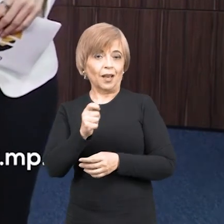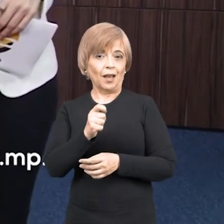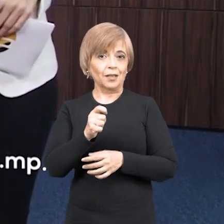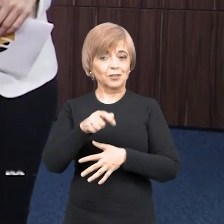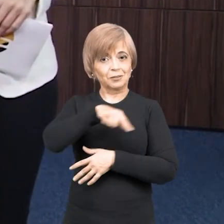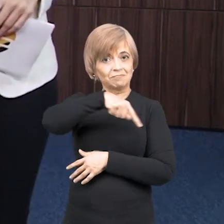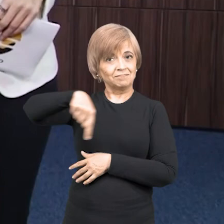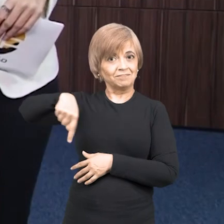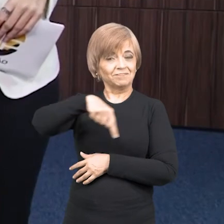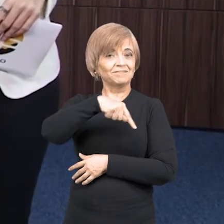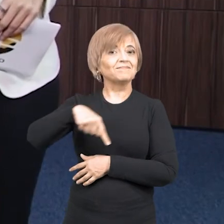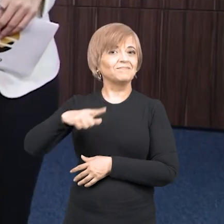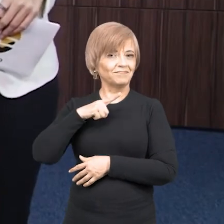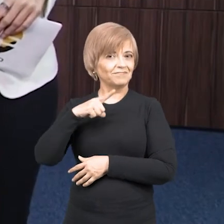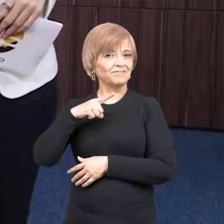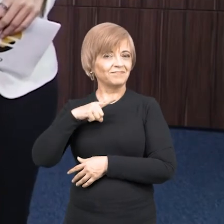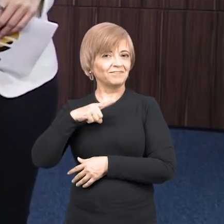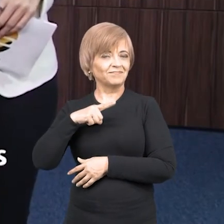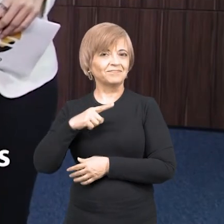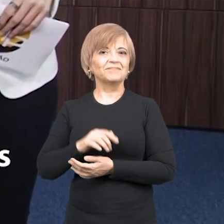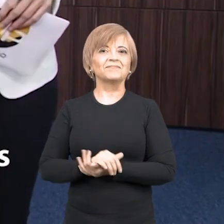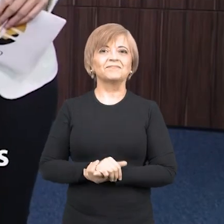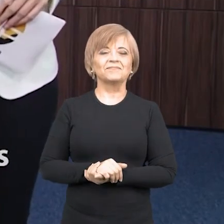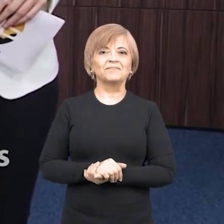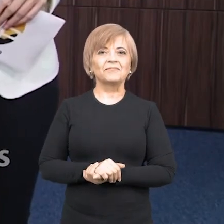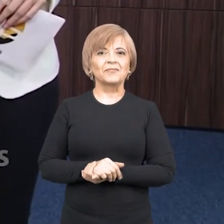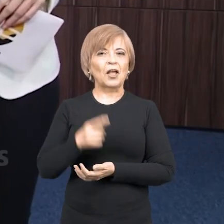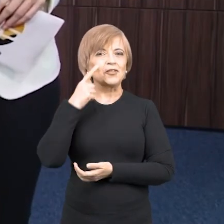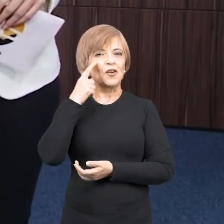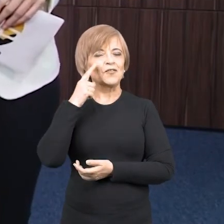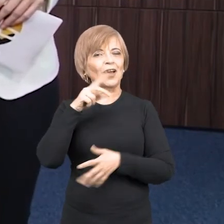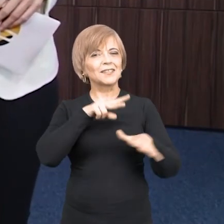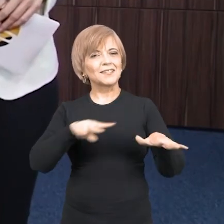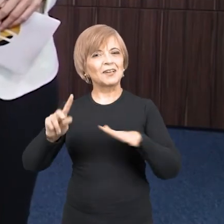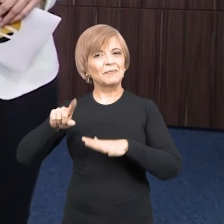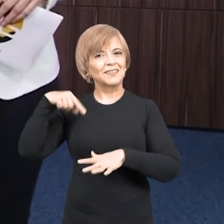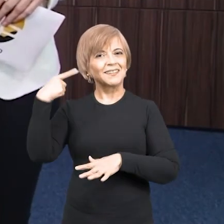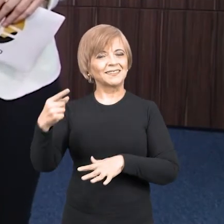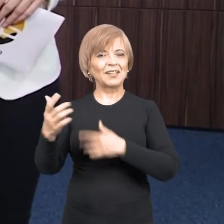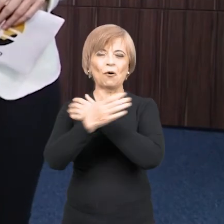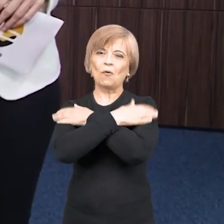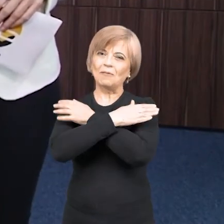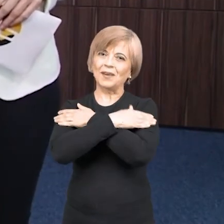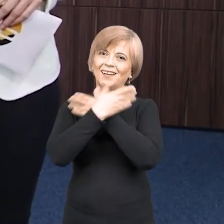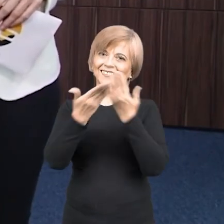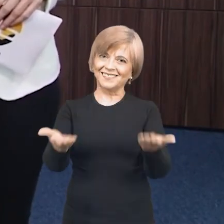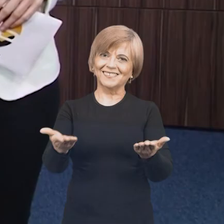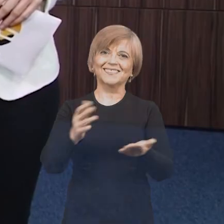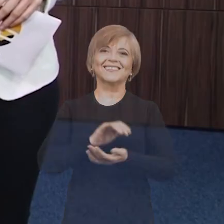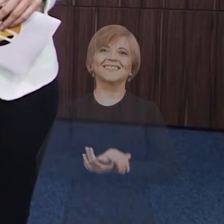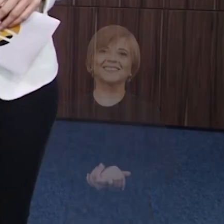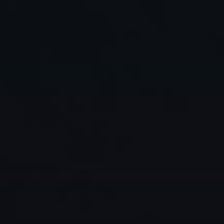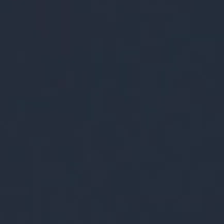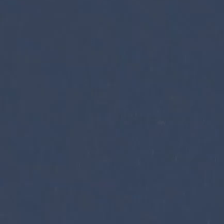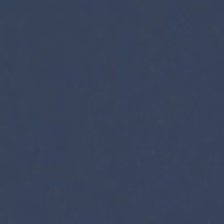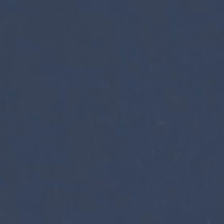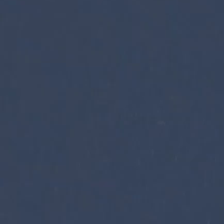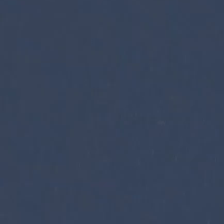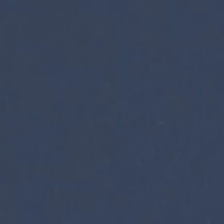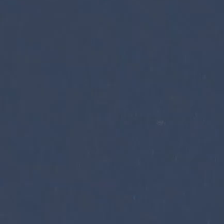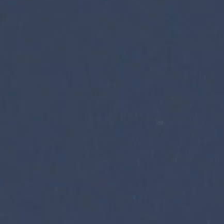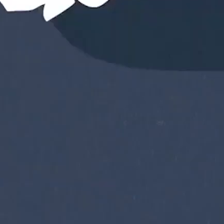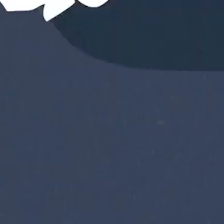podcast nas plataformas Deezer, Spotify e iTunes. Nos vemos na semana que vem. Um abraço e até mais!